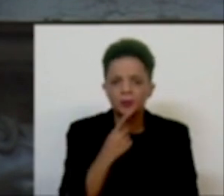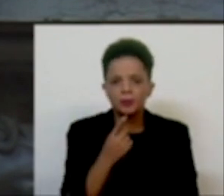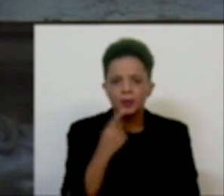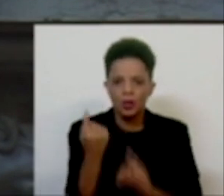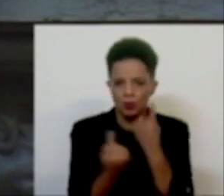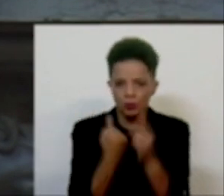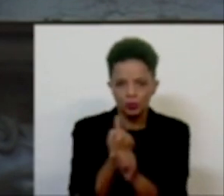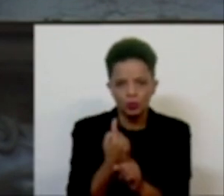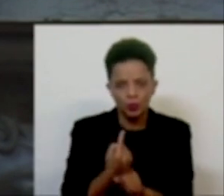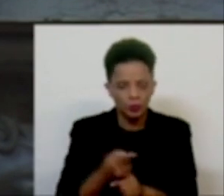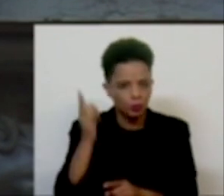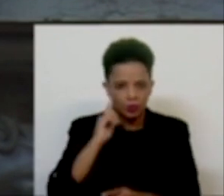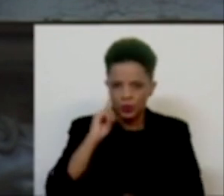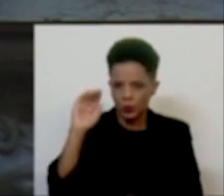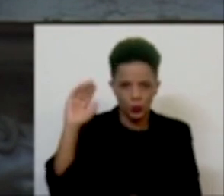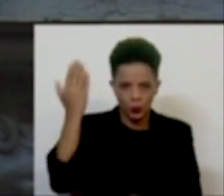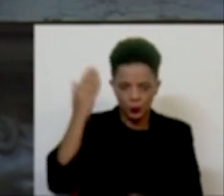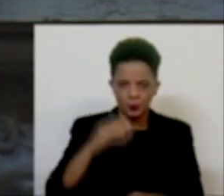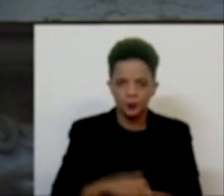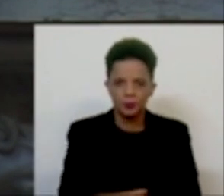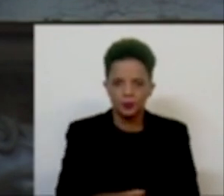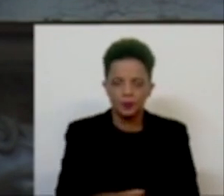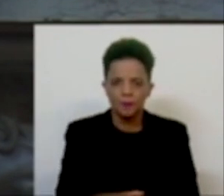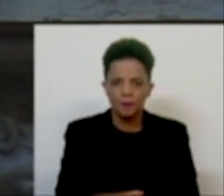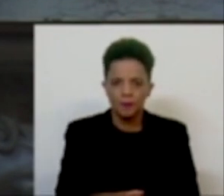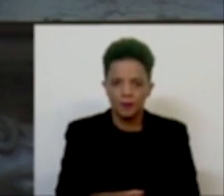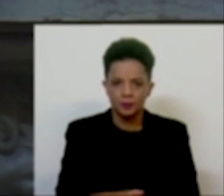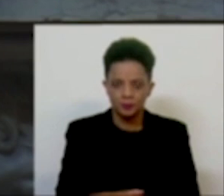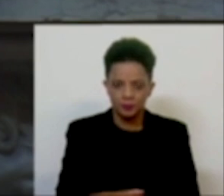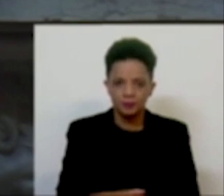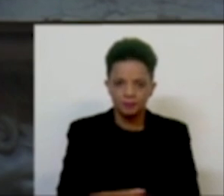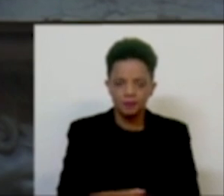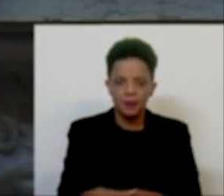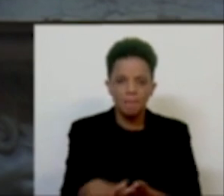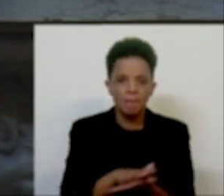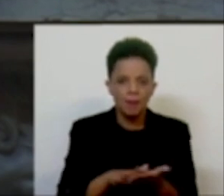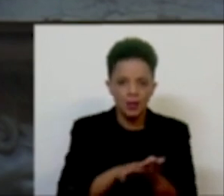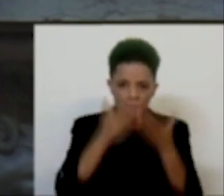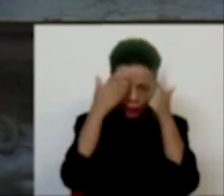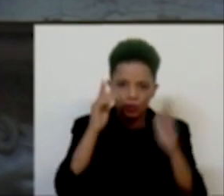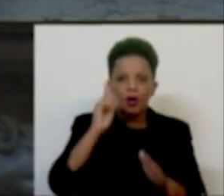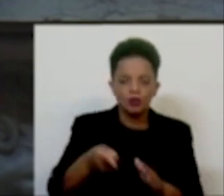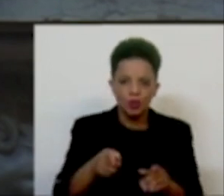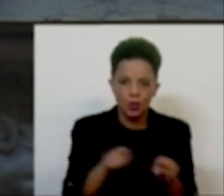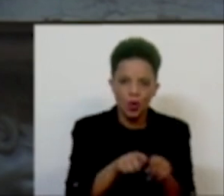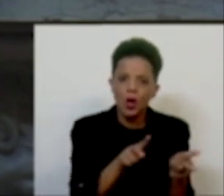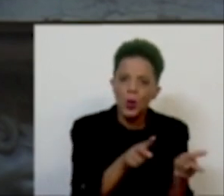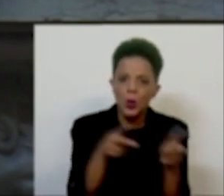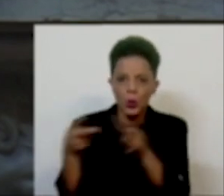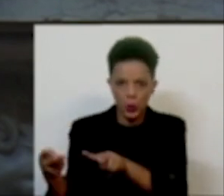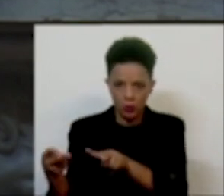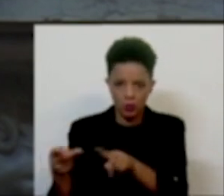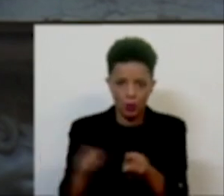alguns aspectos cruciais. A transitoriedade é o elemento básico da democracia. Nada é